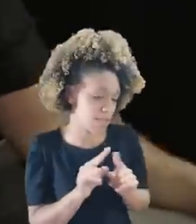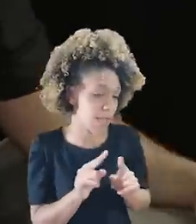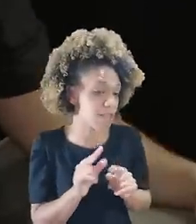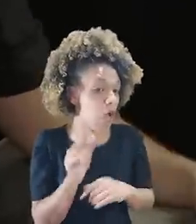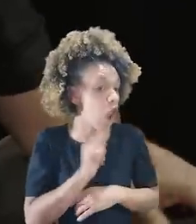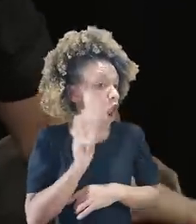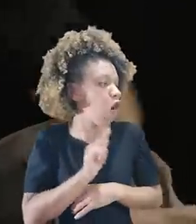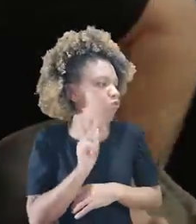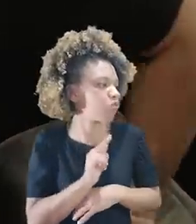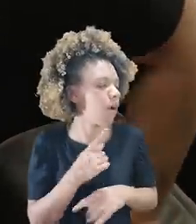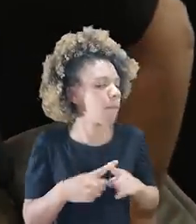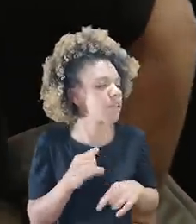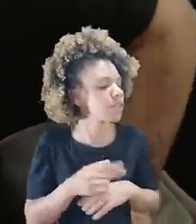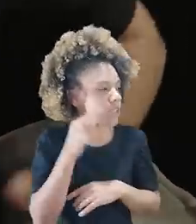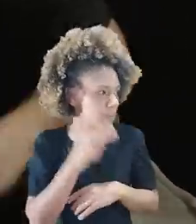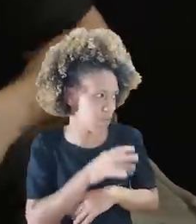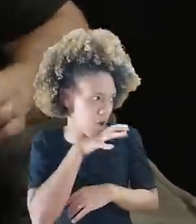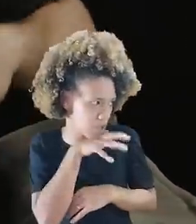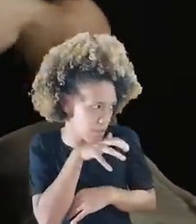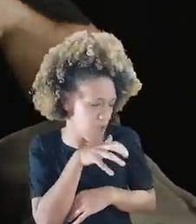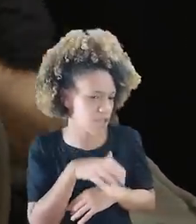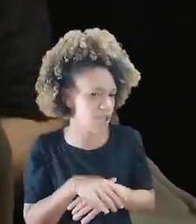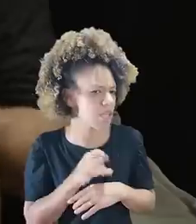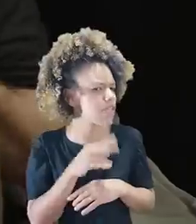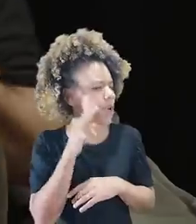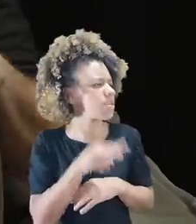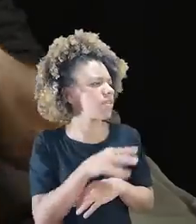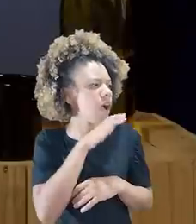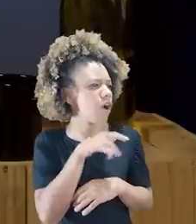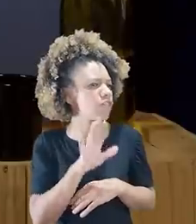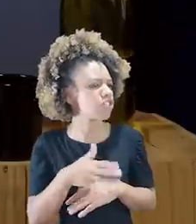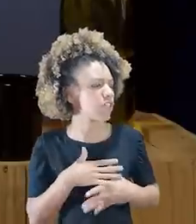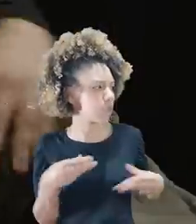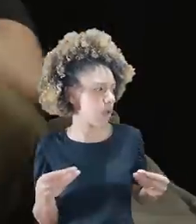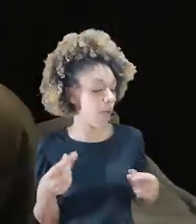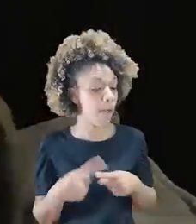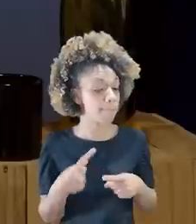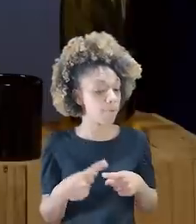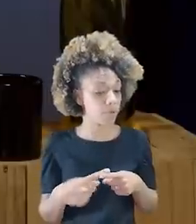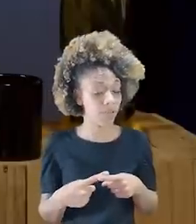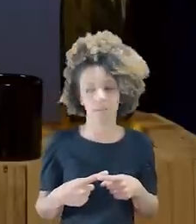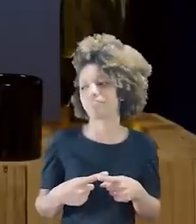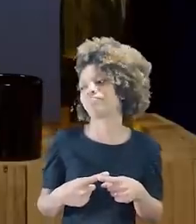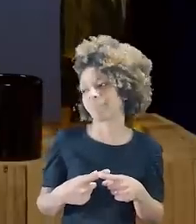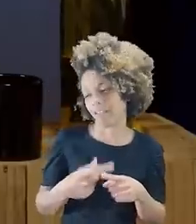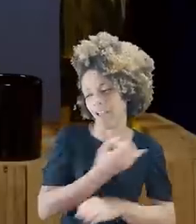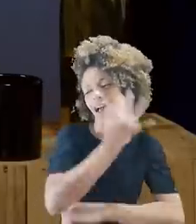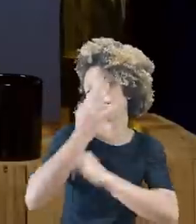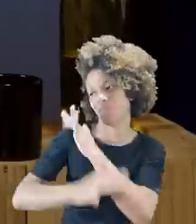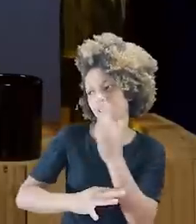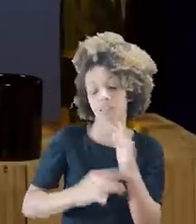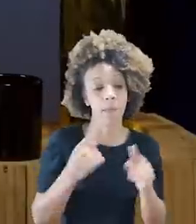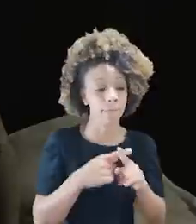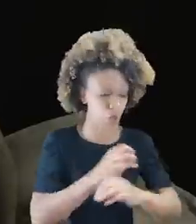mal que eu falei a solução ela não é simples a solução é óbvia é exat Deus é você em Deus Deus você ex